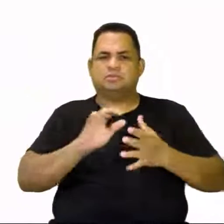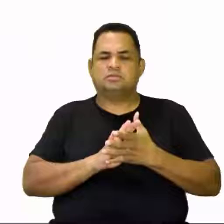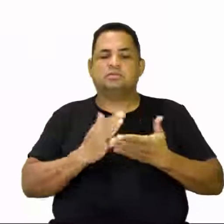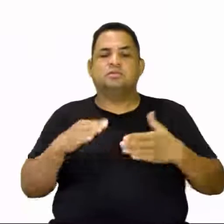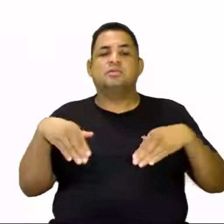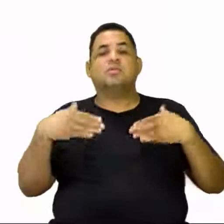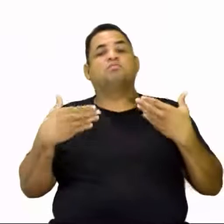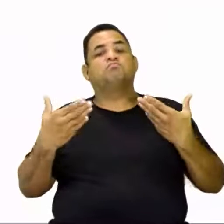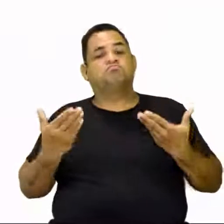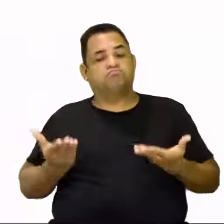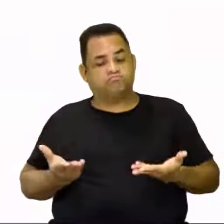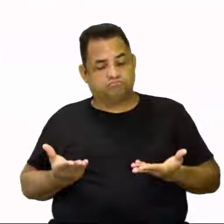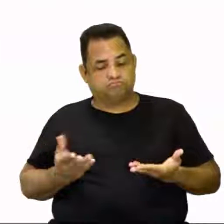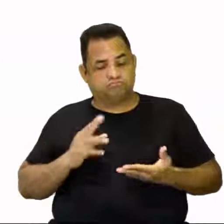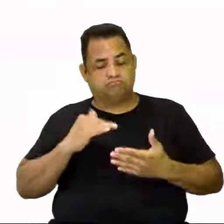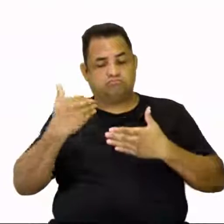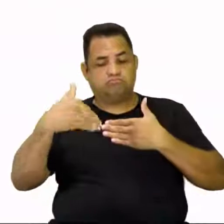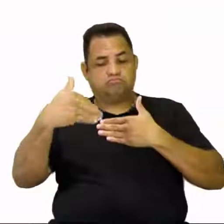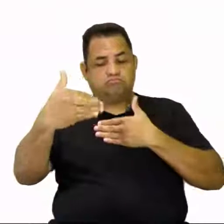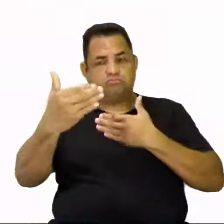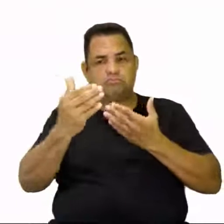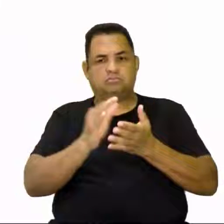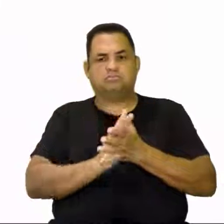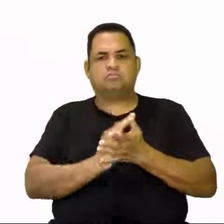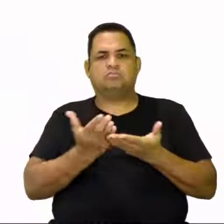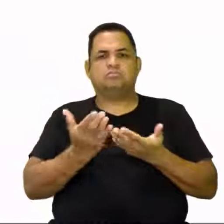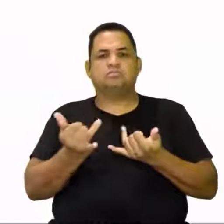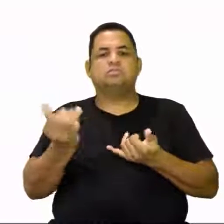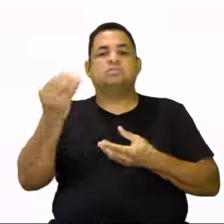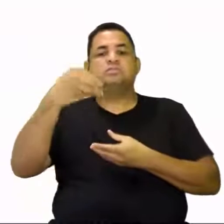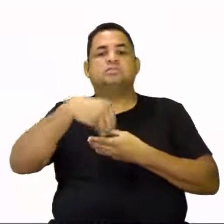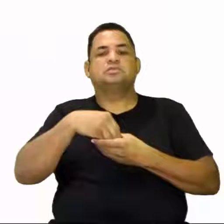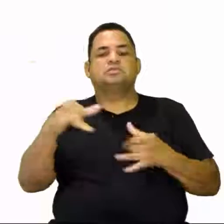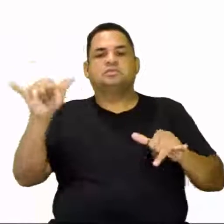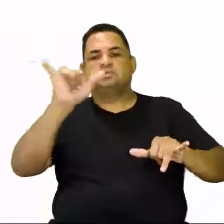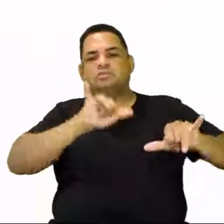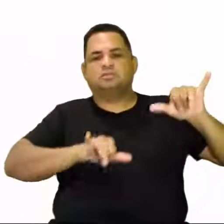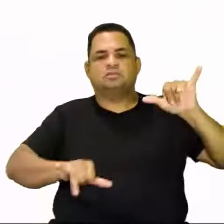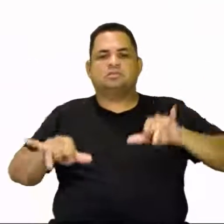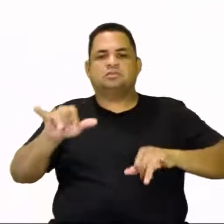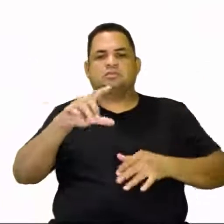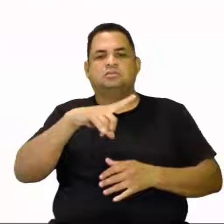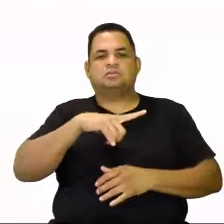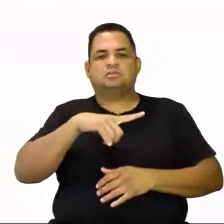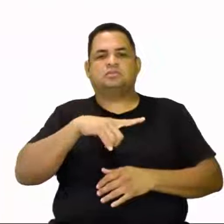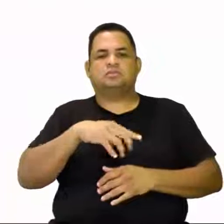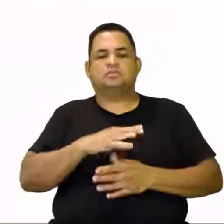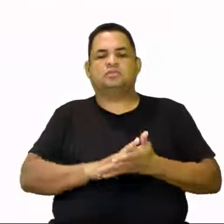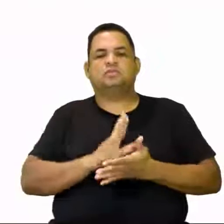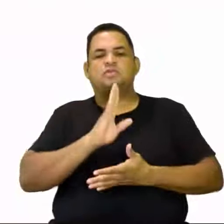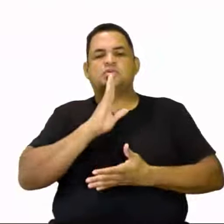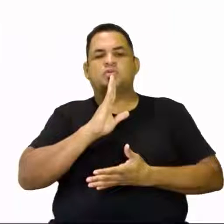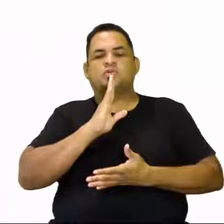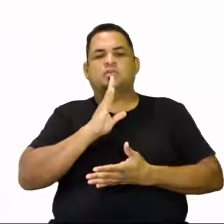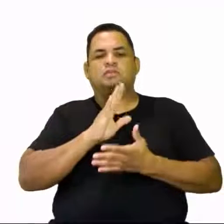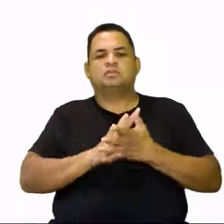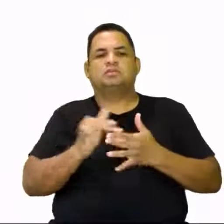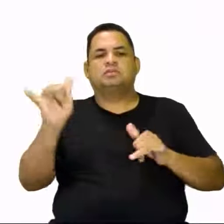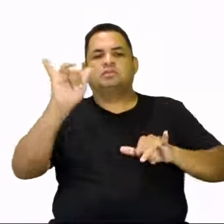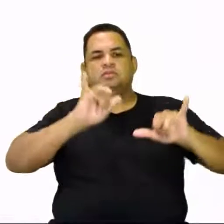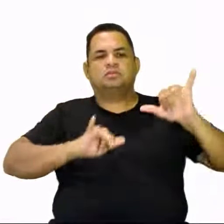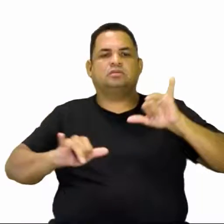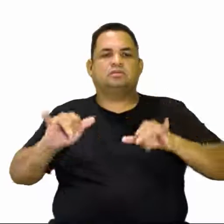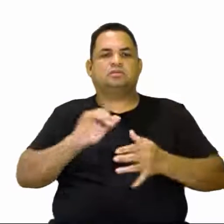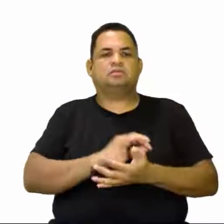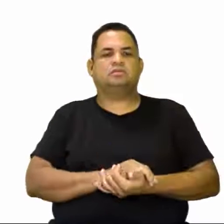ver qual é o processo que vai envolver a química de fato, onde eu tenho que ter conhecimento químico. Nesse caso